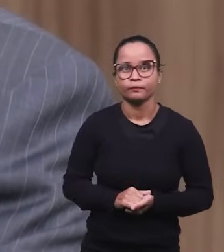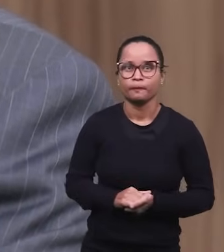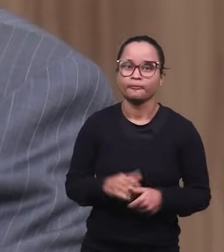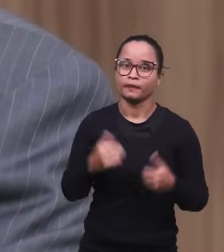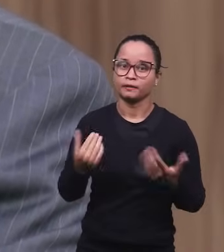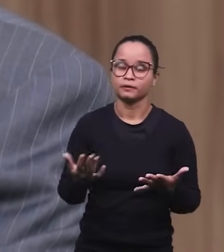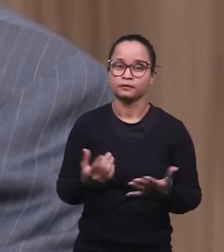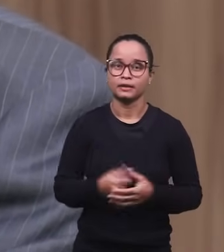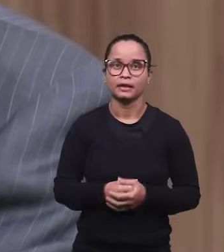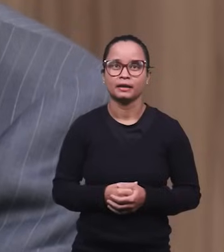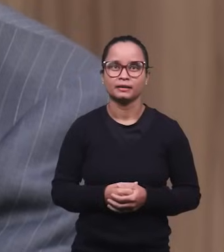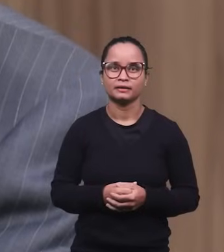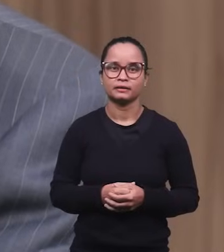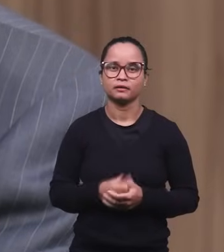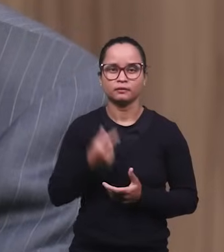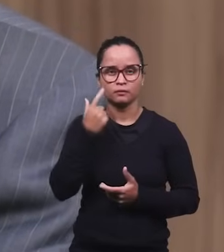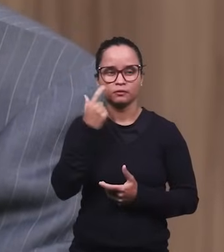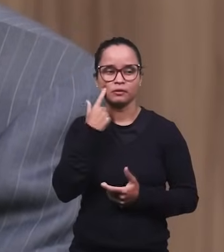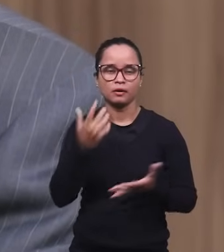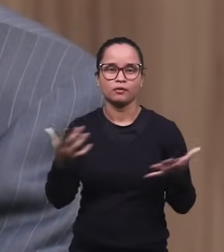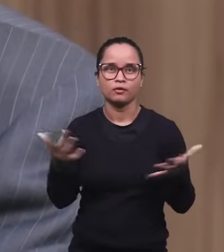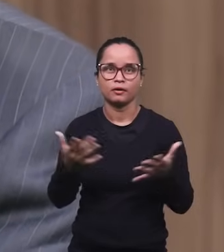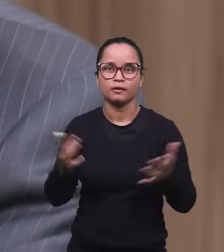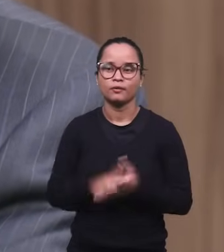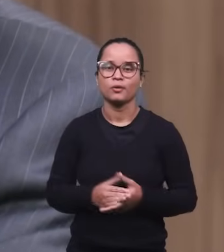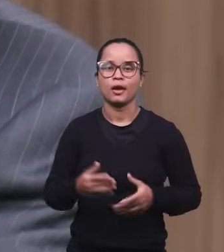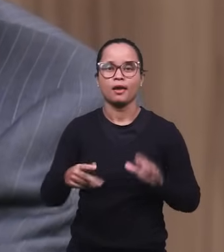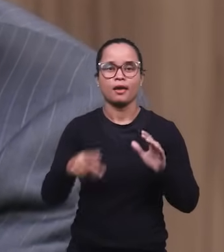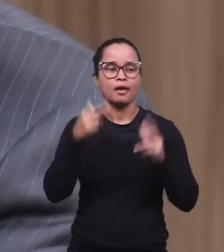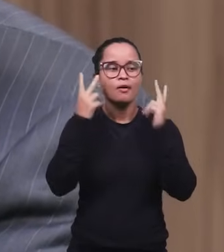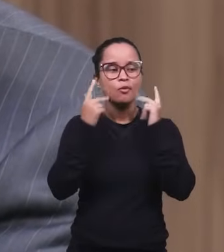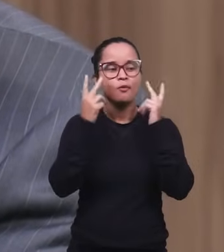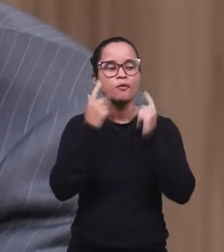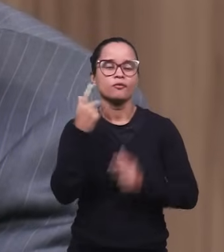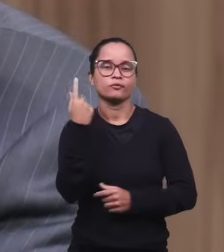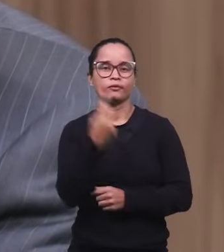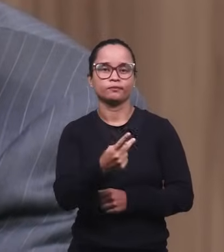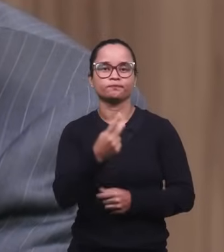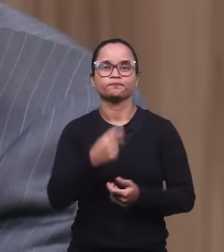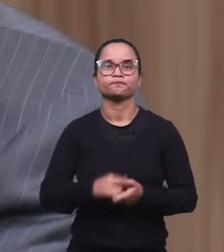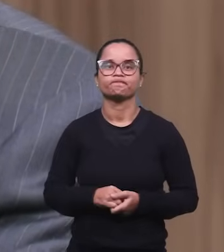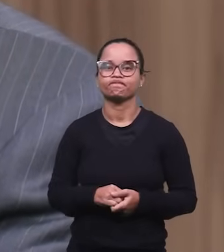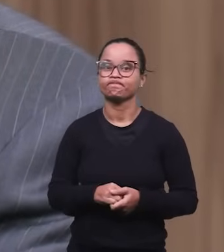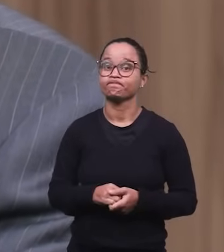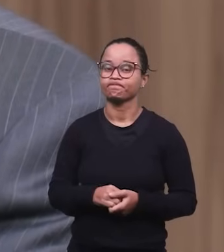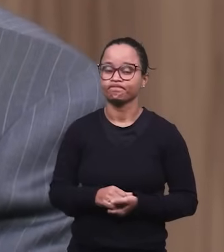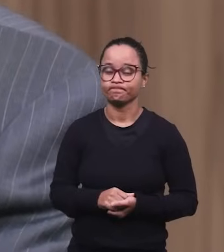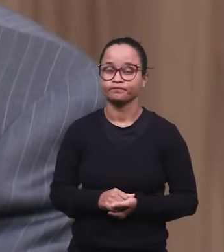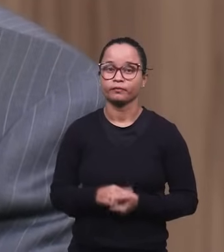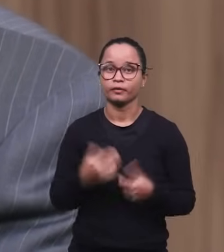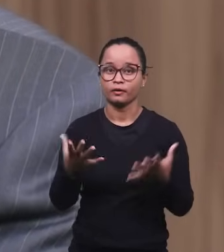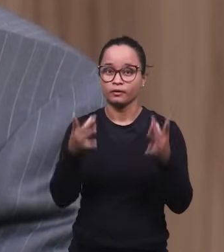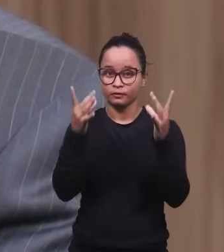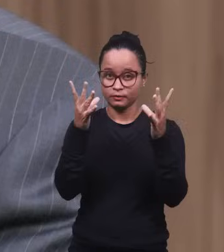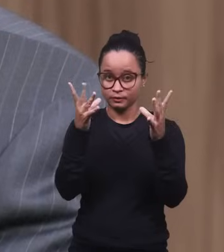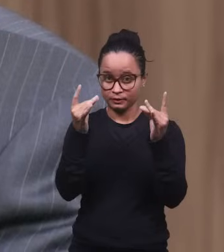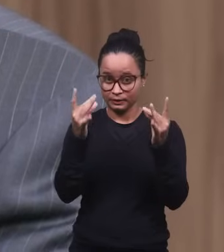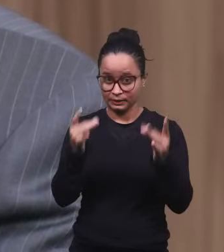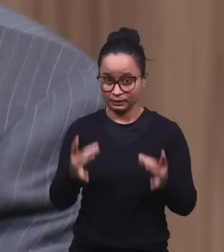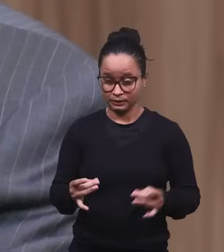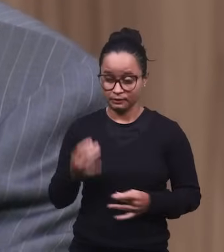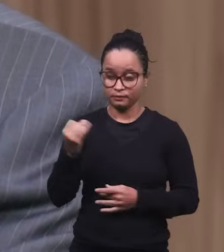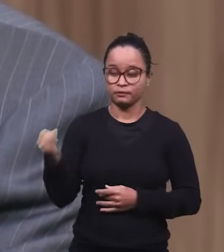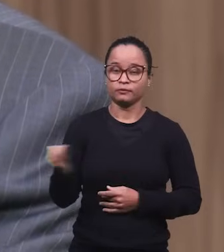ele. E ele não levou em conta isso, porque essa era a natureza dele, né? Agora, é um